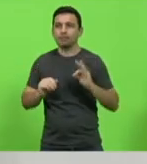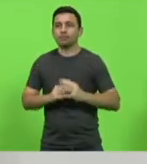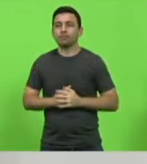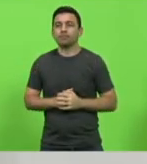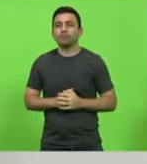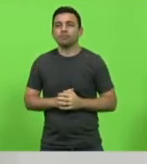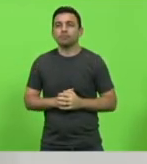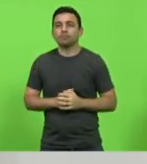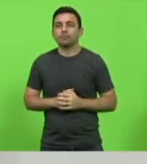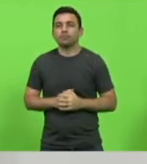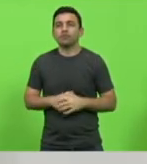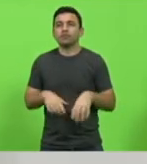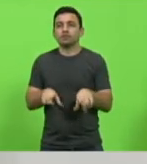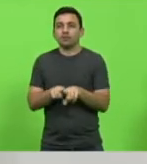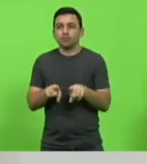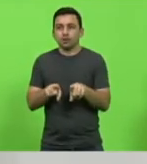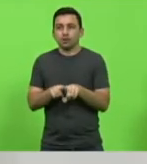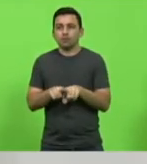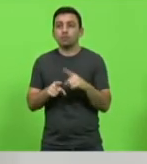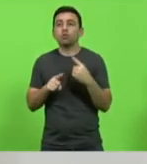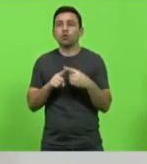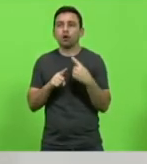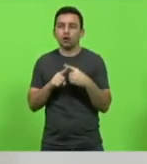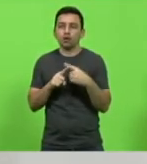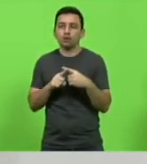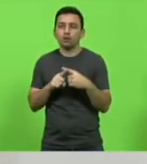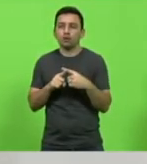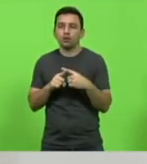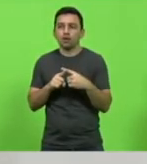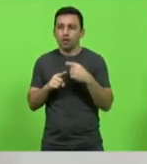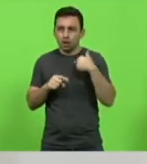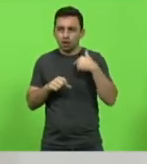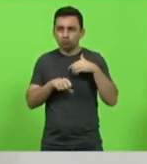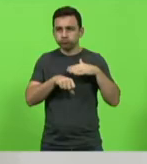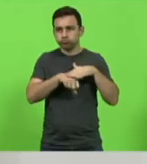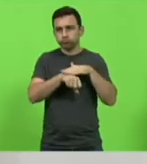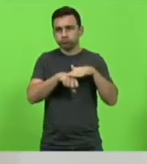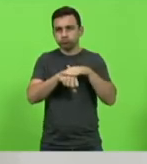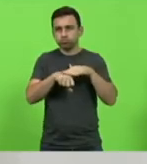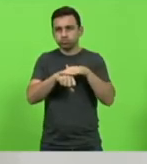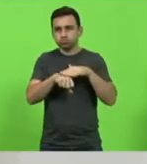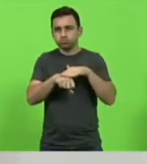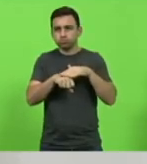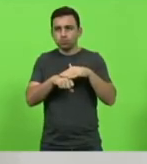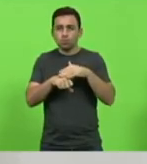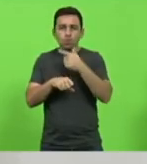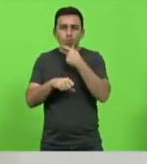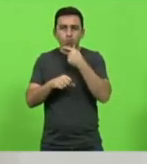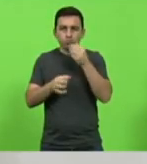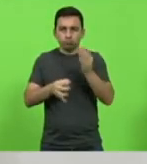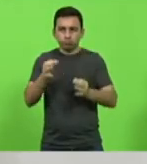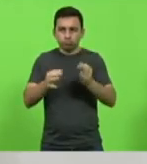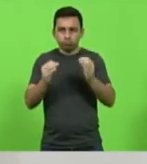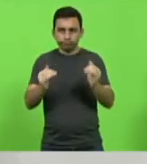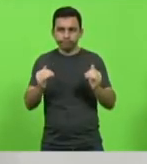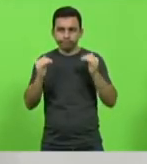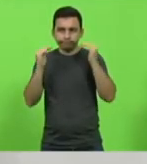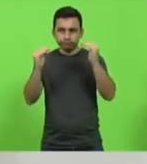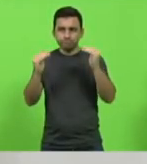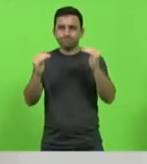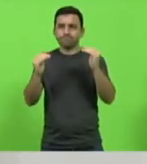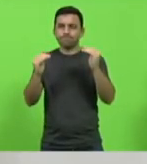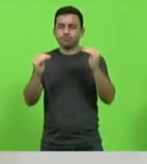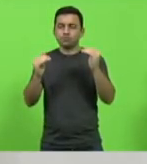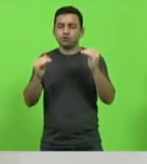E também porque um dia tô conversando com um desembargador do tribunal de justiça